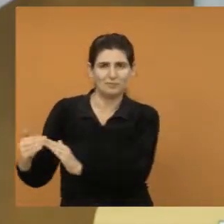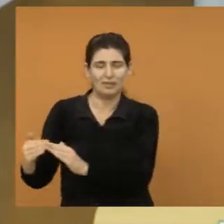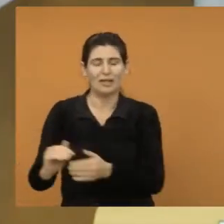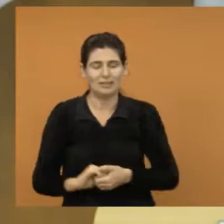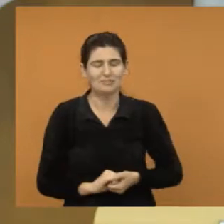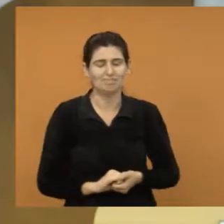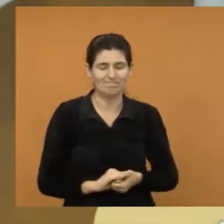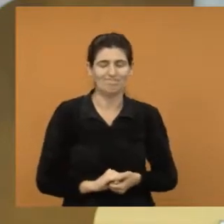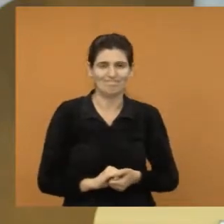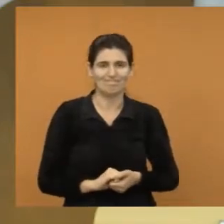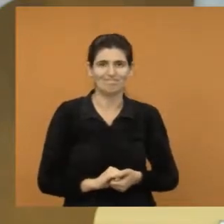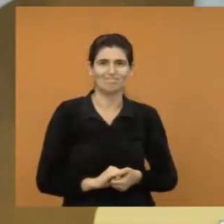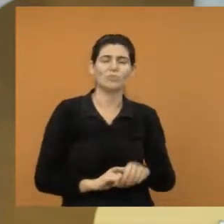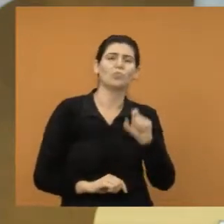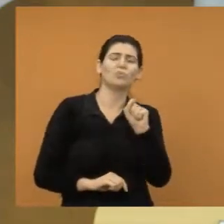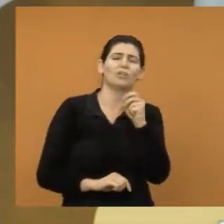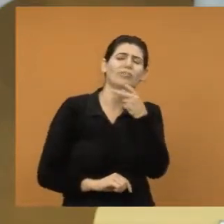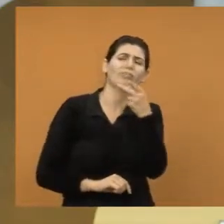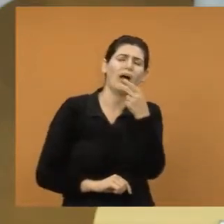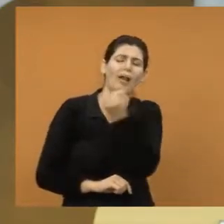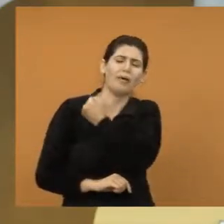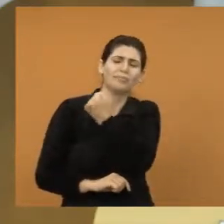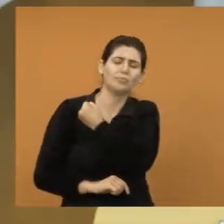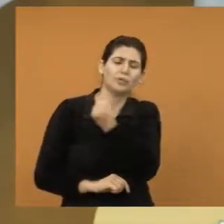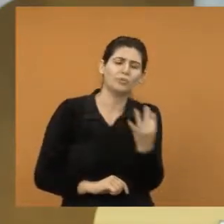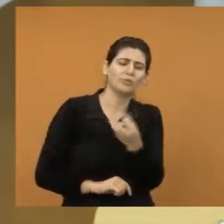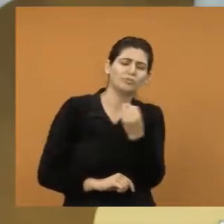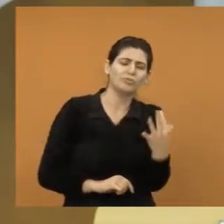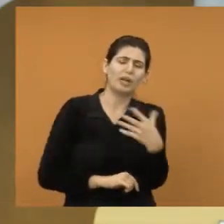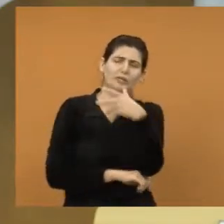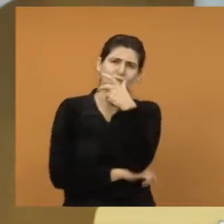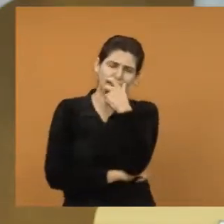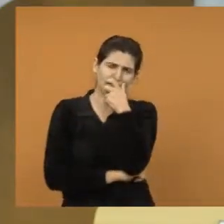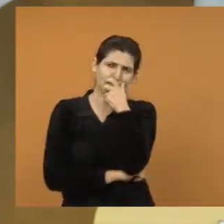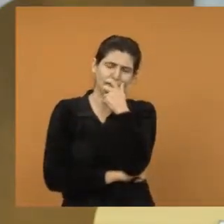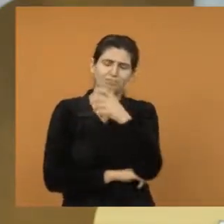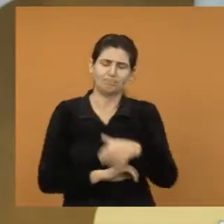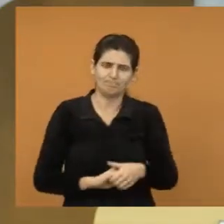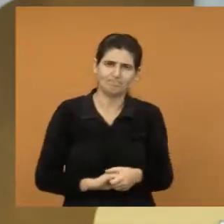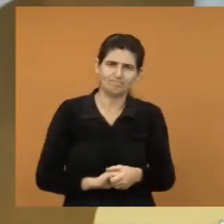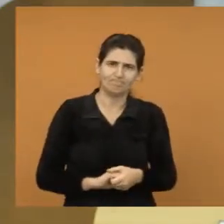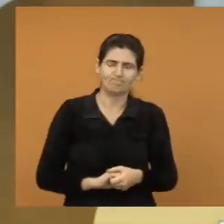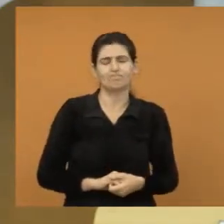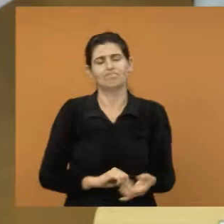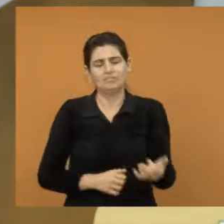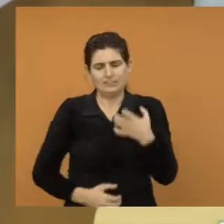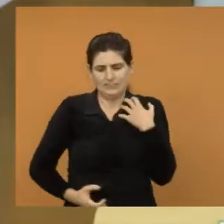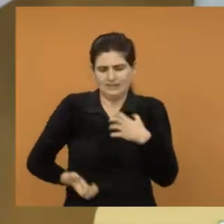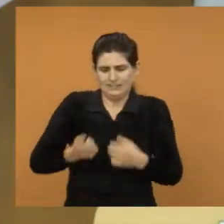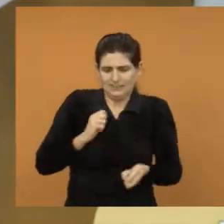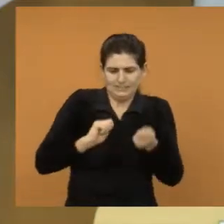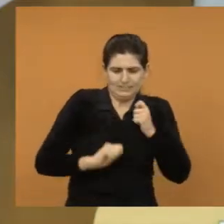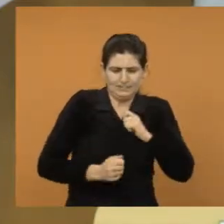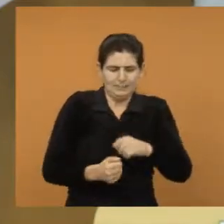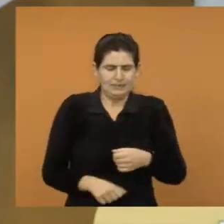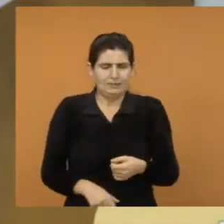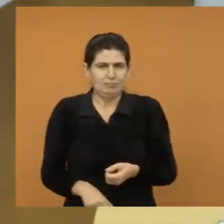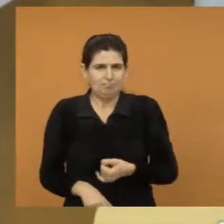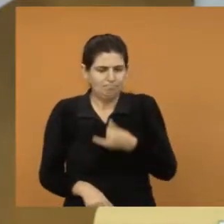O que dizer desses dados? Se não nos deixar todos